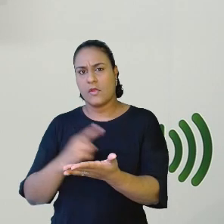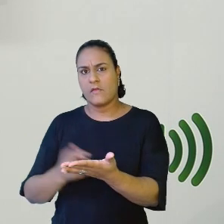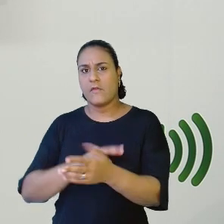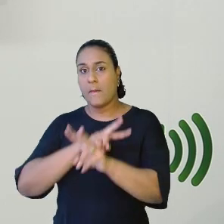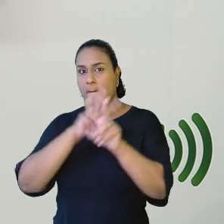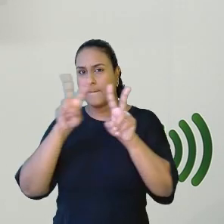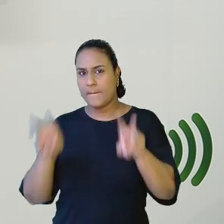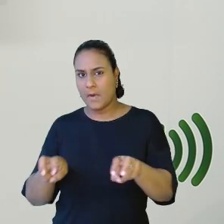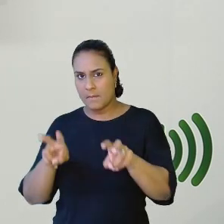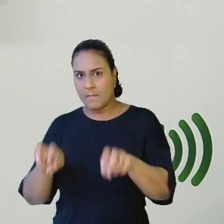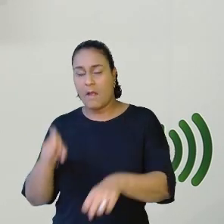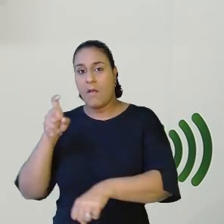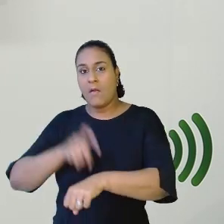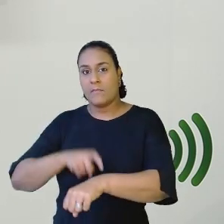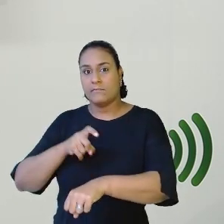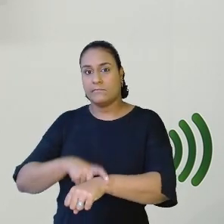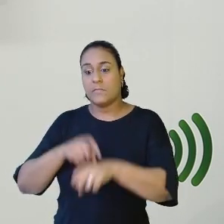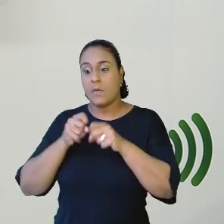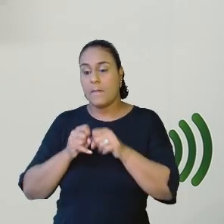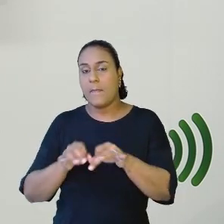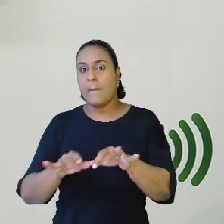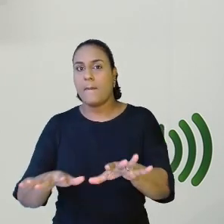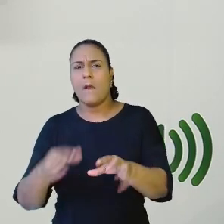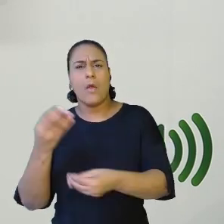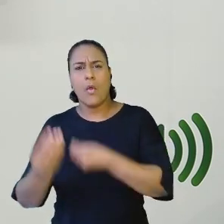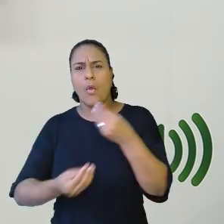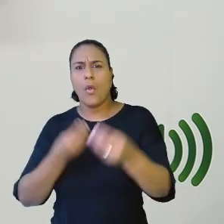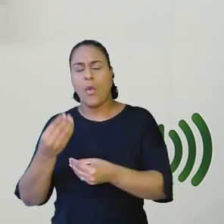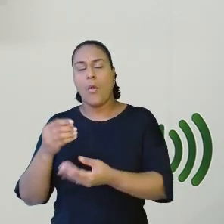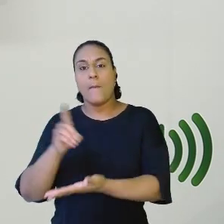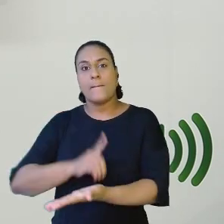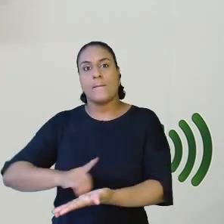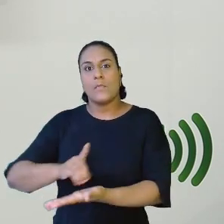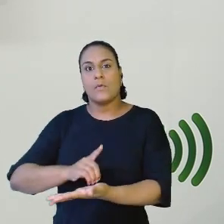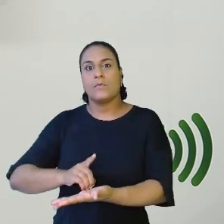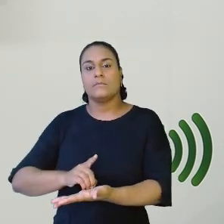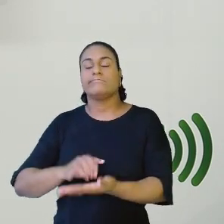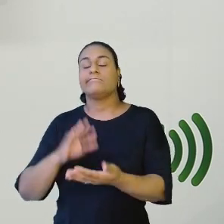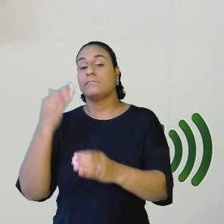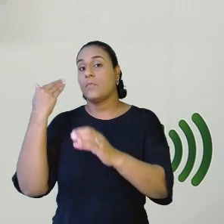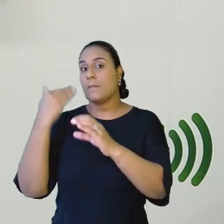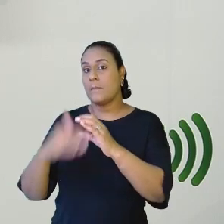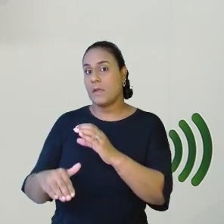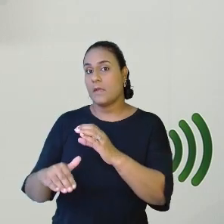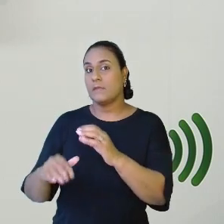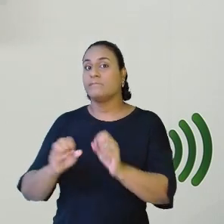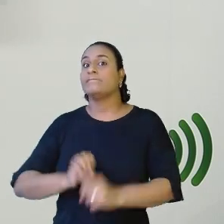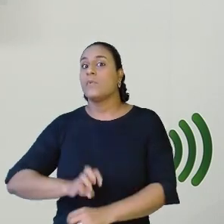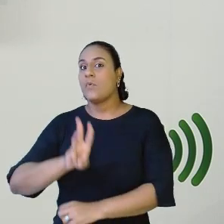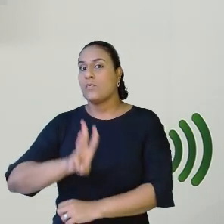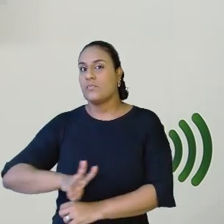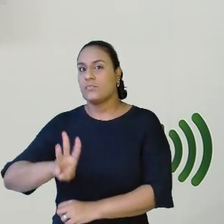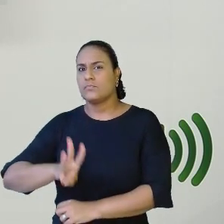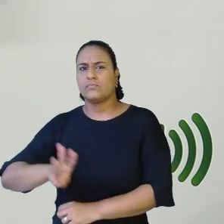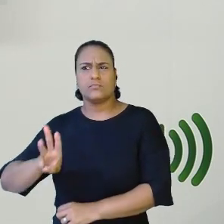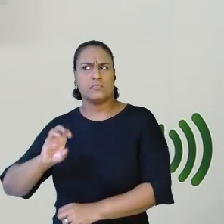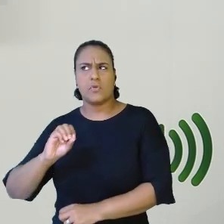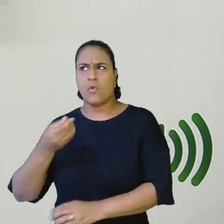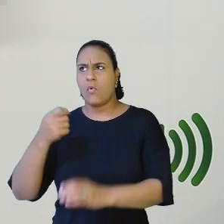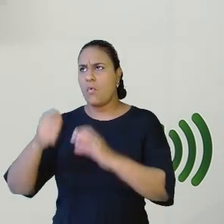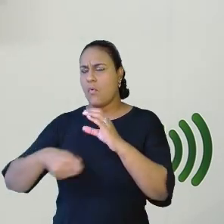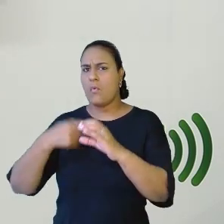periódica, porém distribuído pelos meios digitais. Que meios são esses? O e-mail, o site ou um canal de